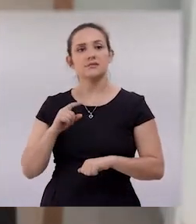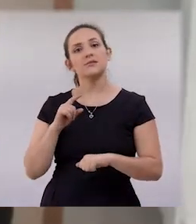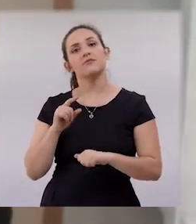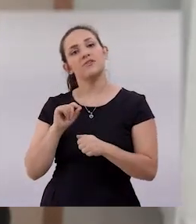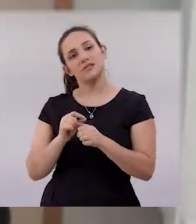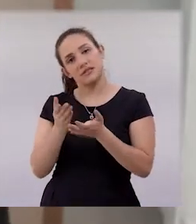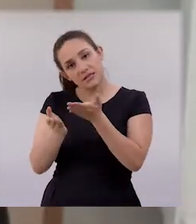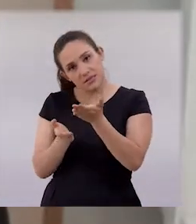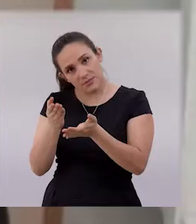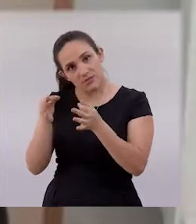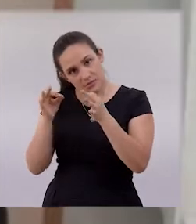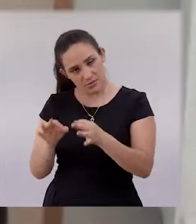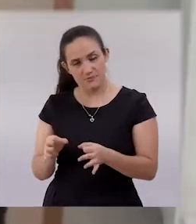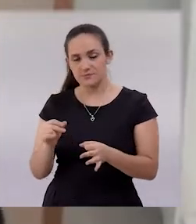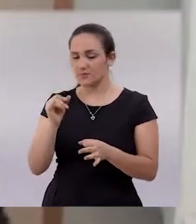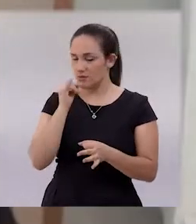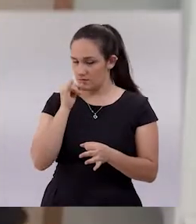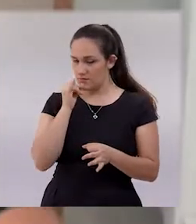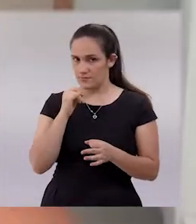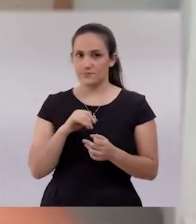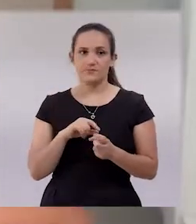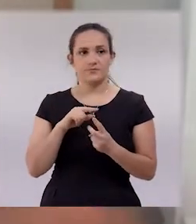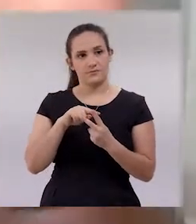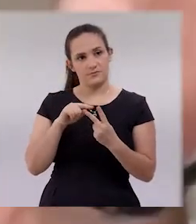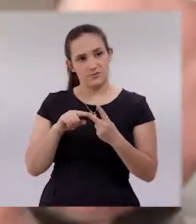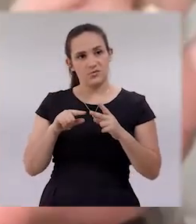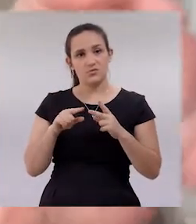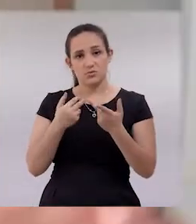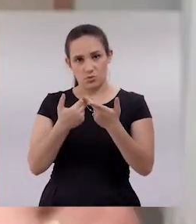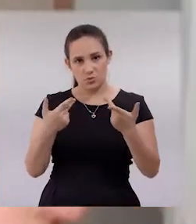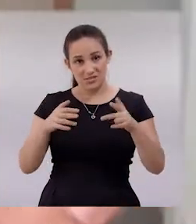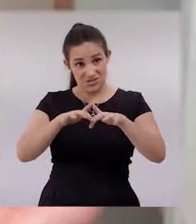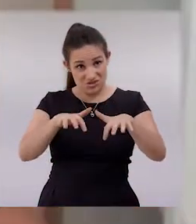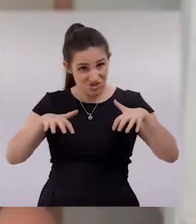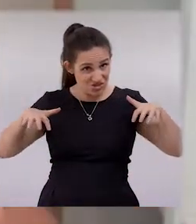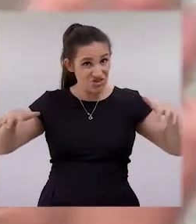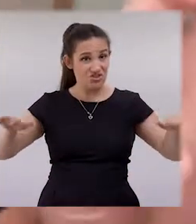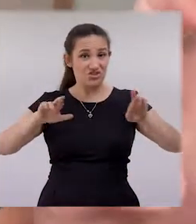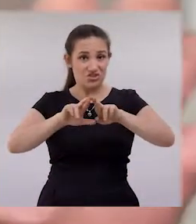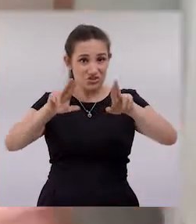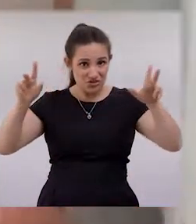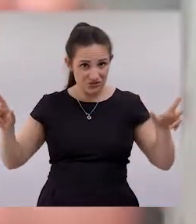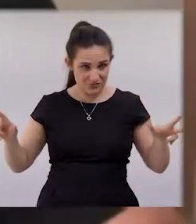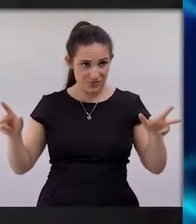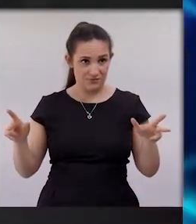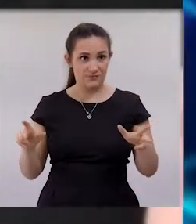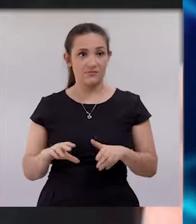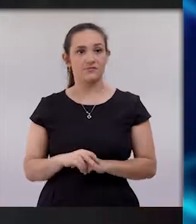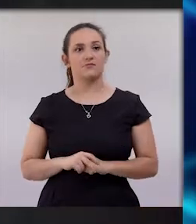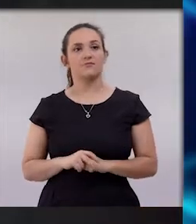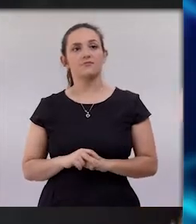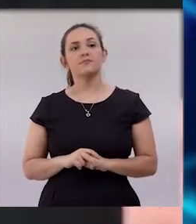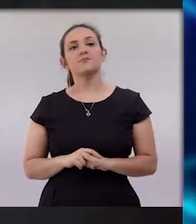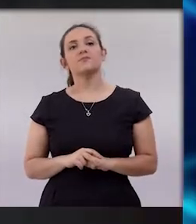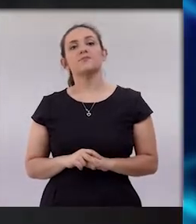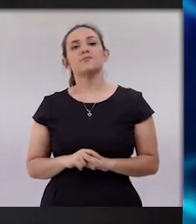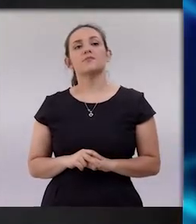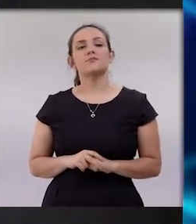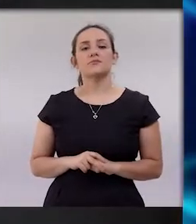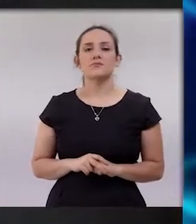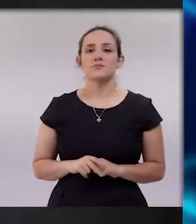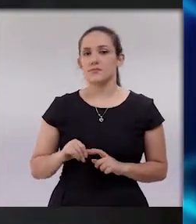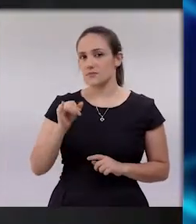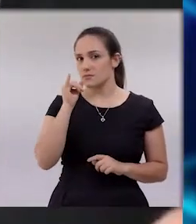tratamento em que o paciente se encontra. Então, vou dar dois exemplos opostos para você entender por que se encaixa perfeitamente qualquer